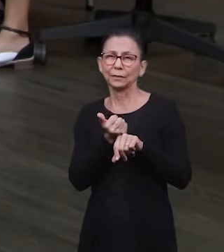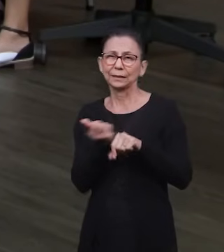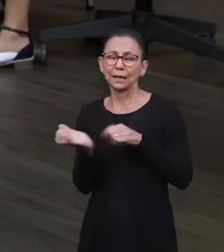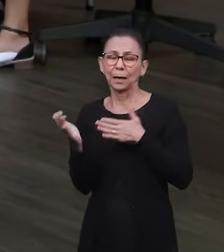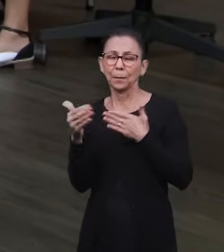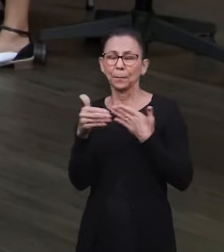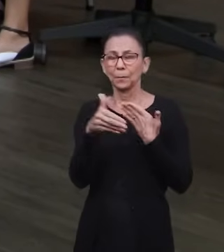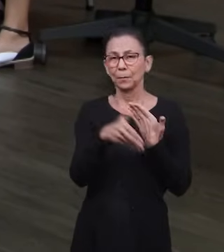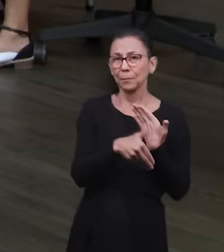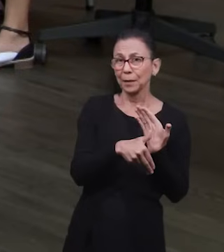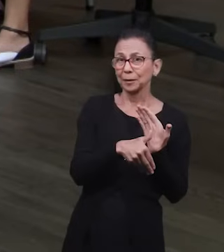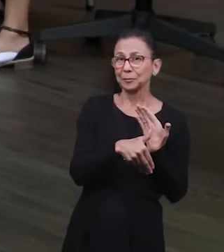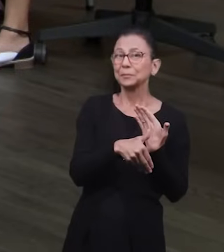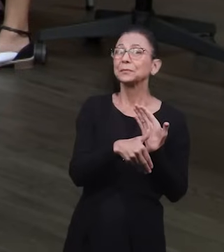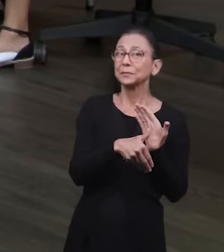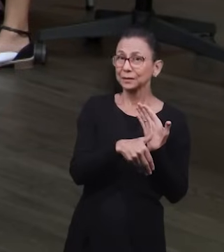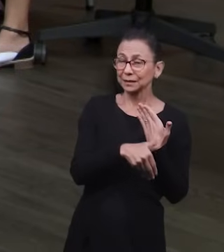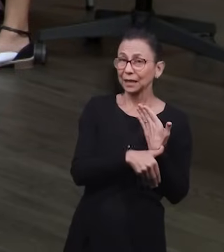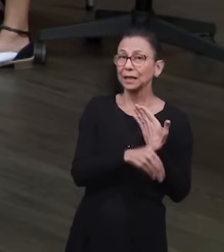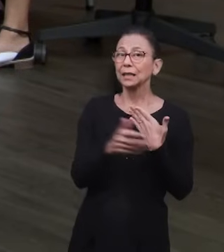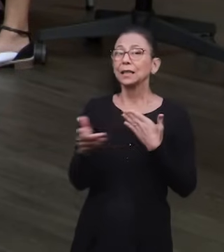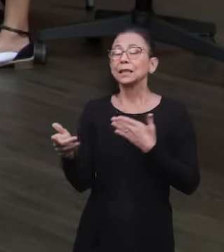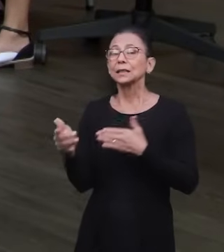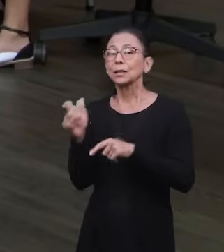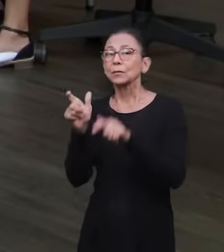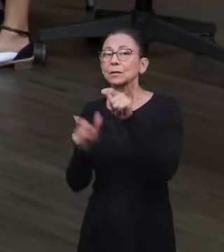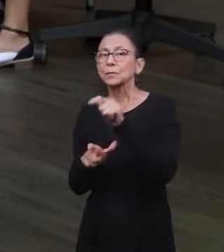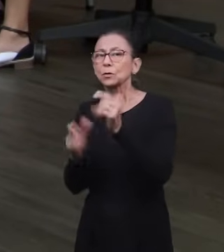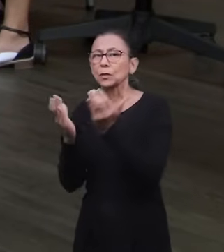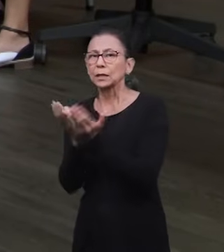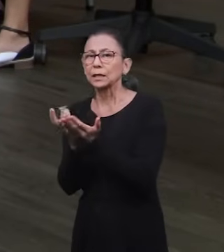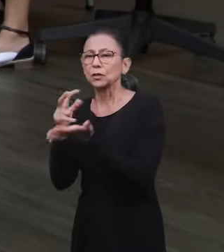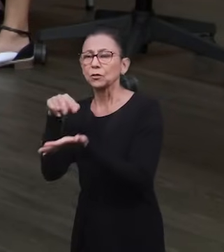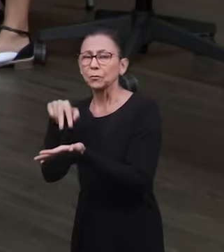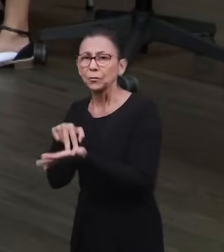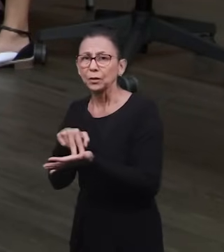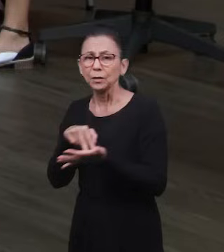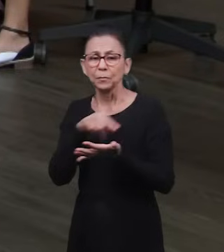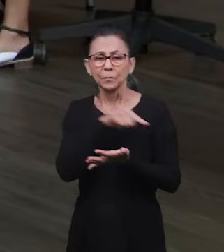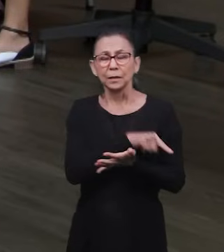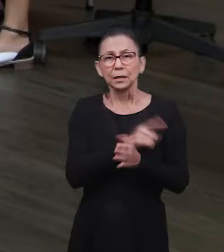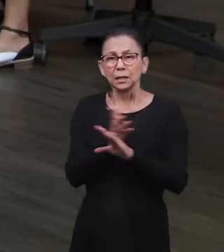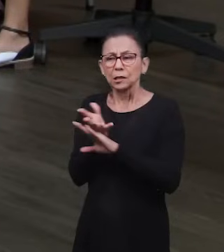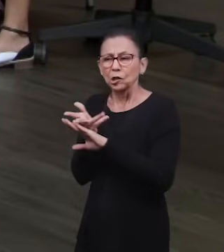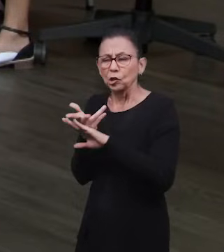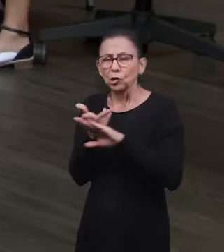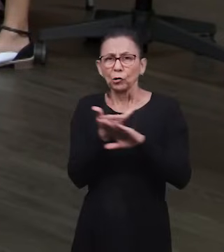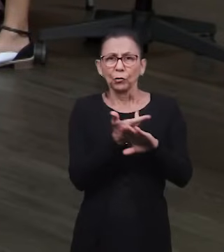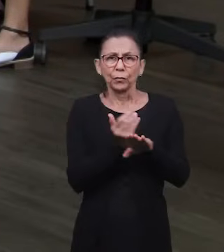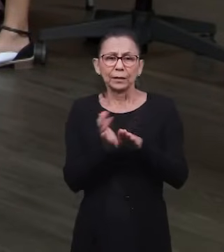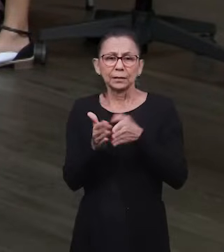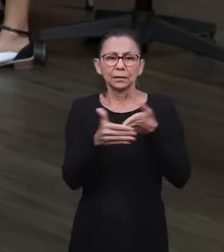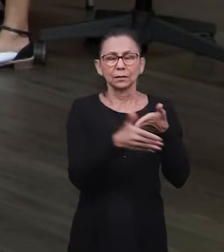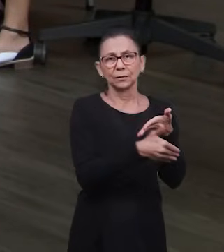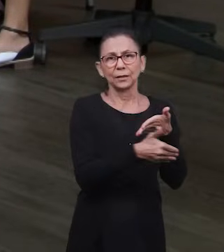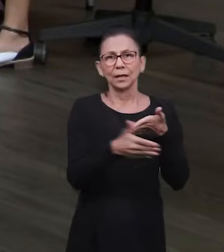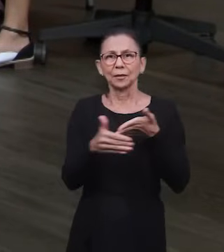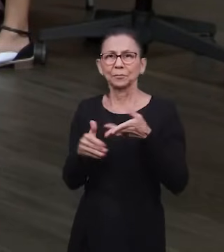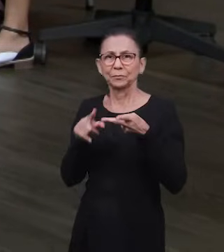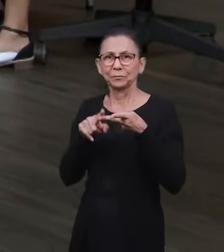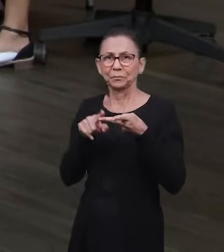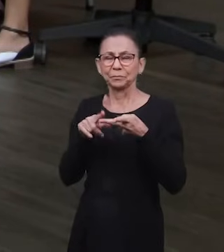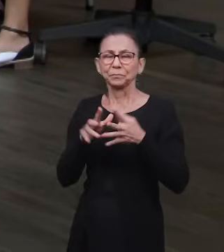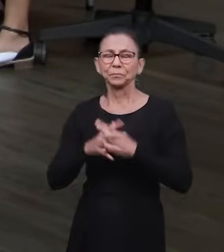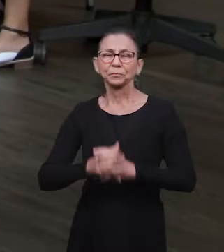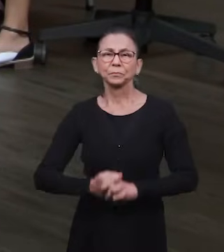quer carregar consigo aqueles outros que já tiveram experiência para junto dele. Muito bem. A gente está aqui